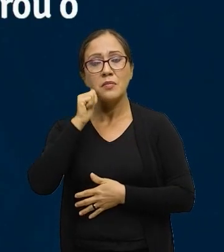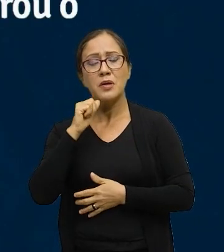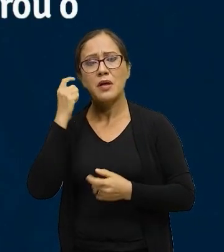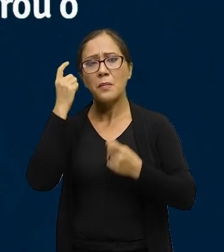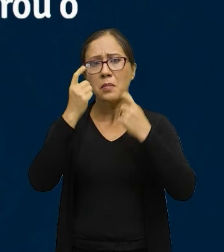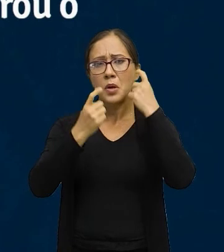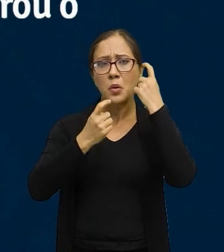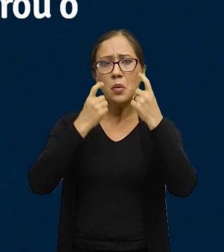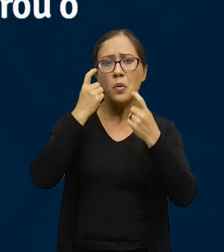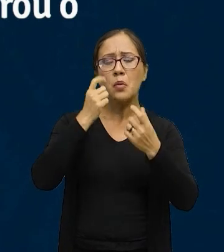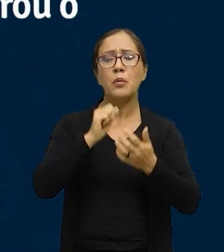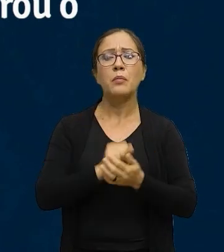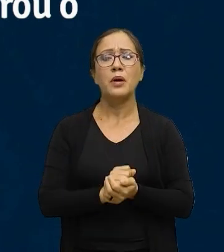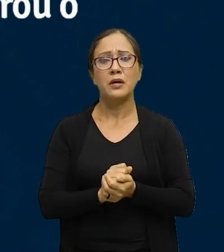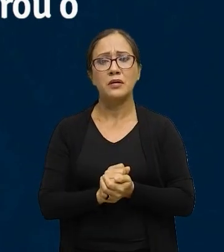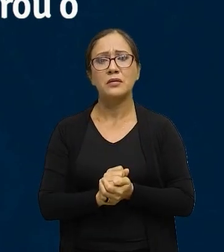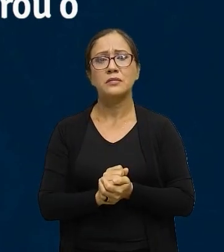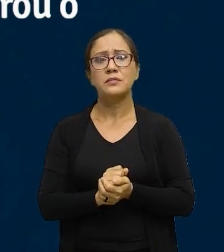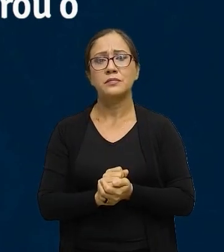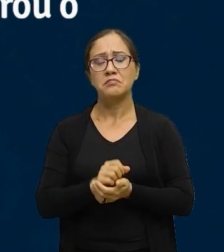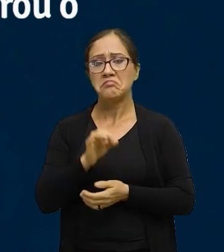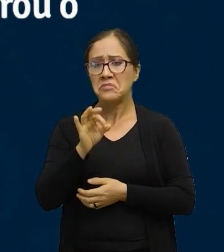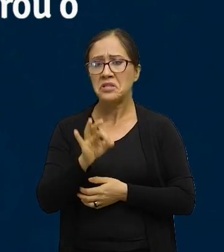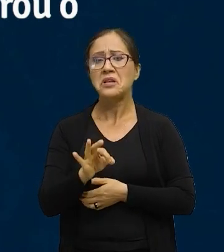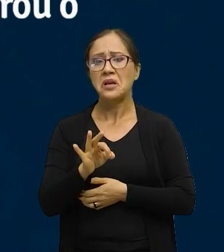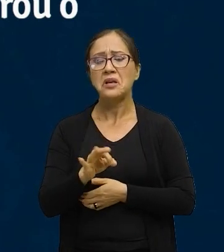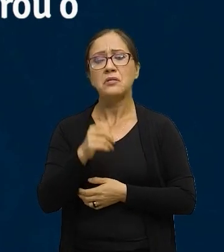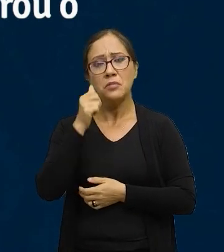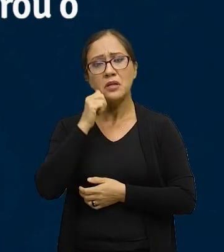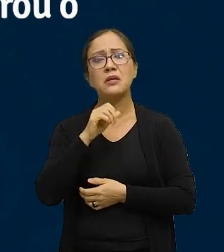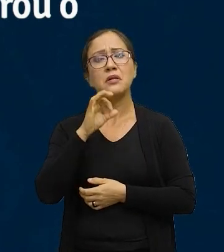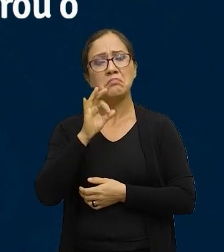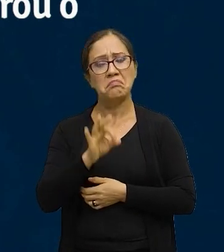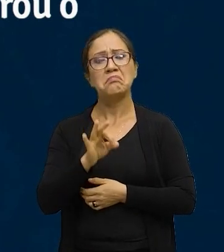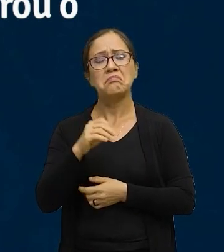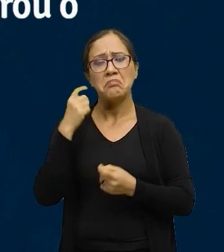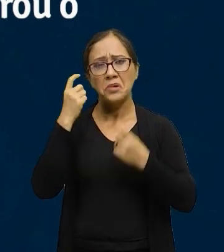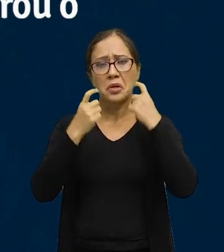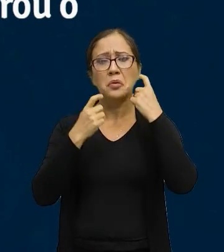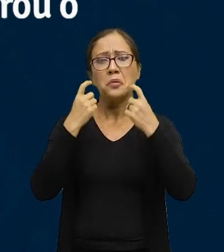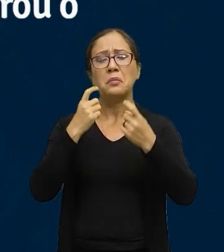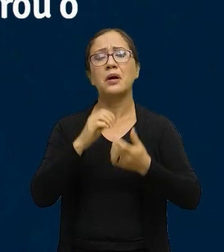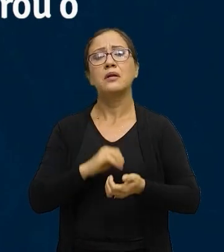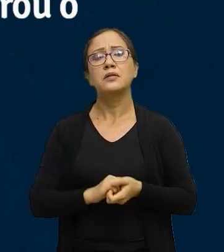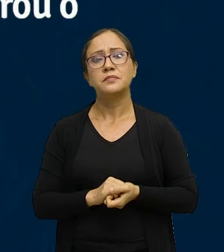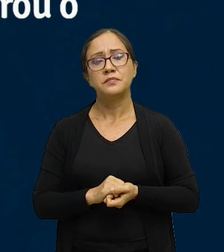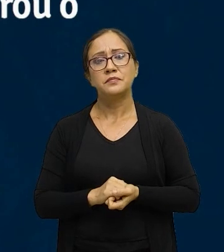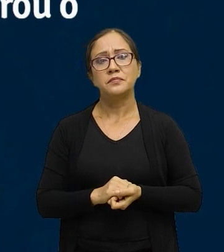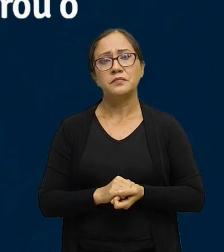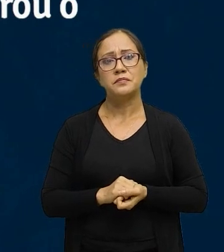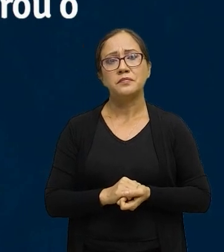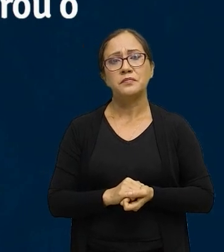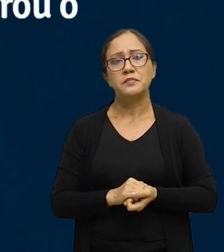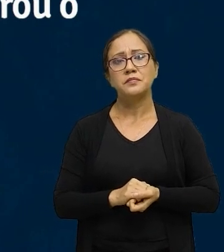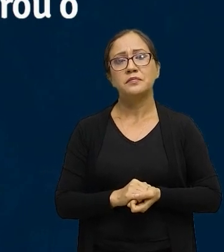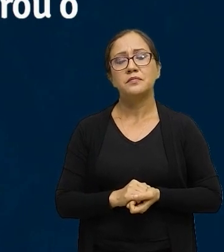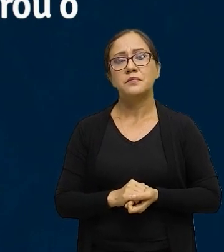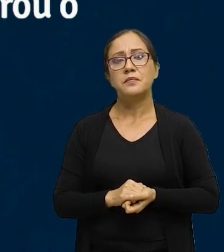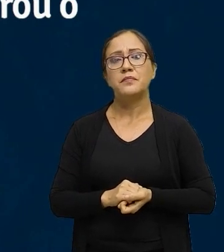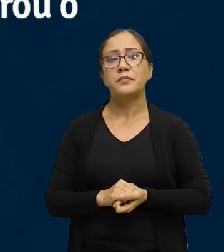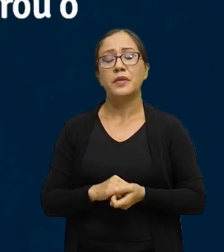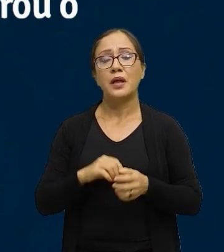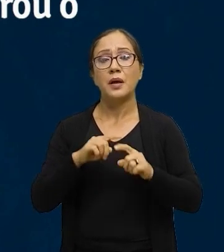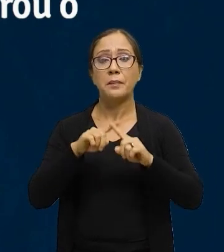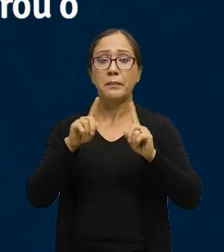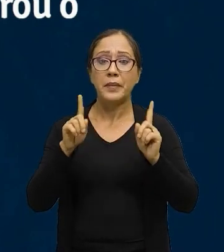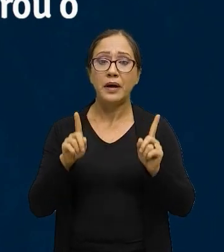ficou preocupada, isso é certo? Tá, ela estava preocupada mesmo, lá no quarto texto, no quarto frame. Mas